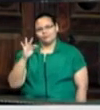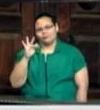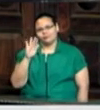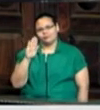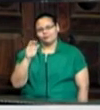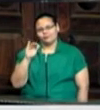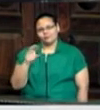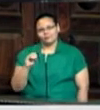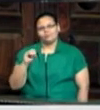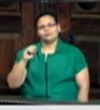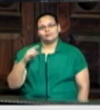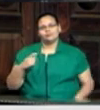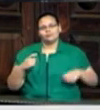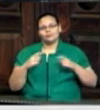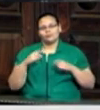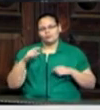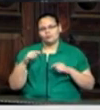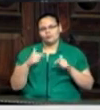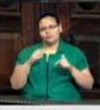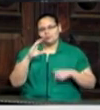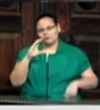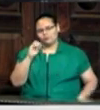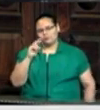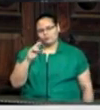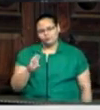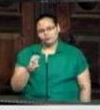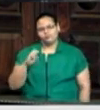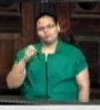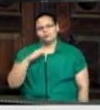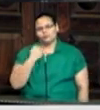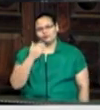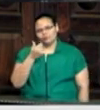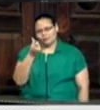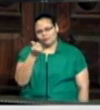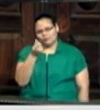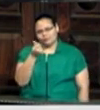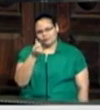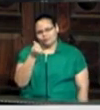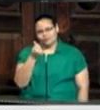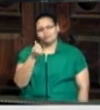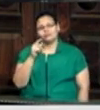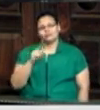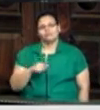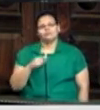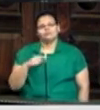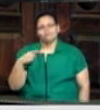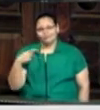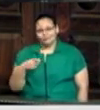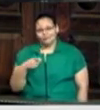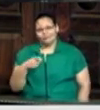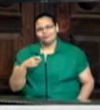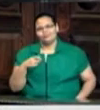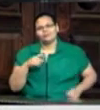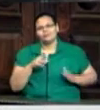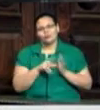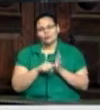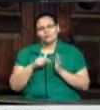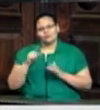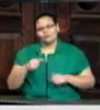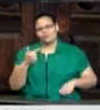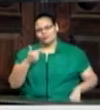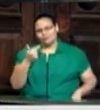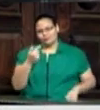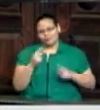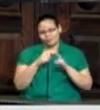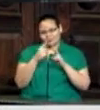Bezada, da COG, morto no dia 16, motivo de assalto, esses dois autores da